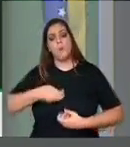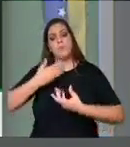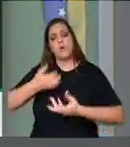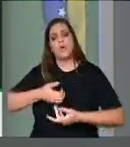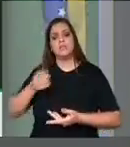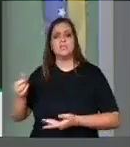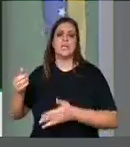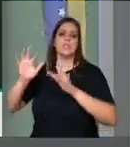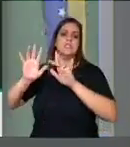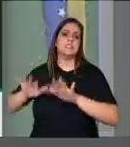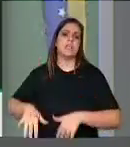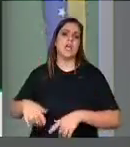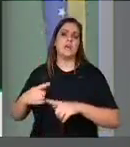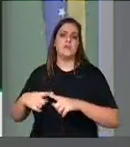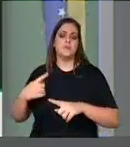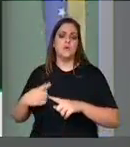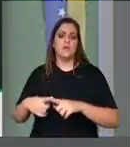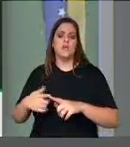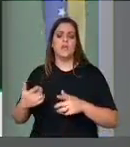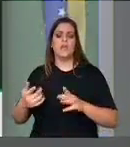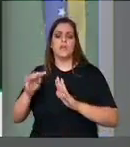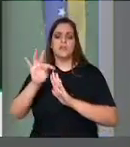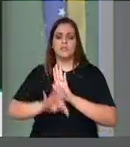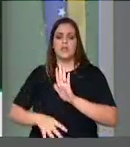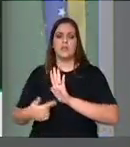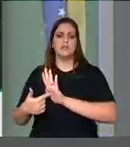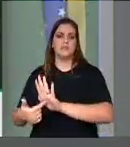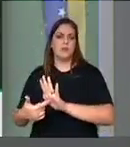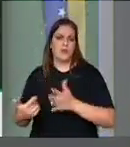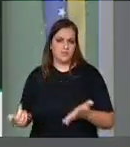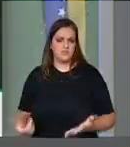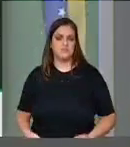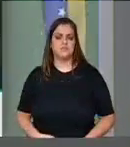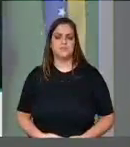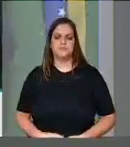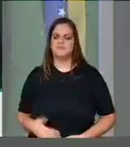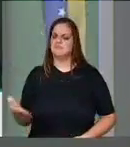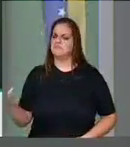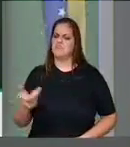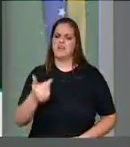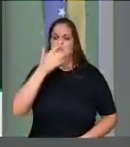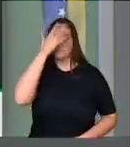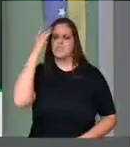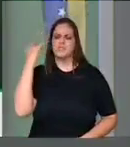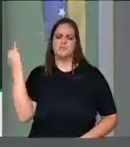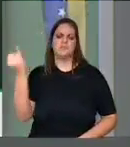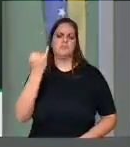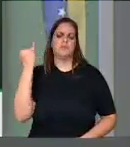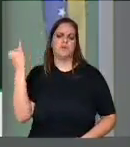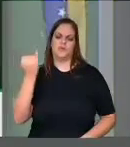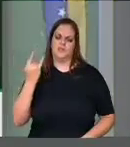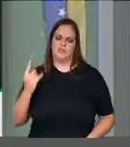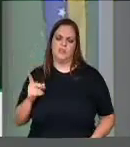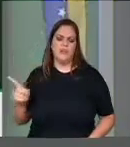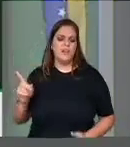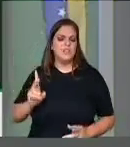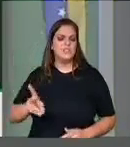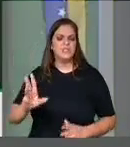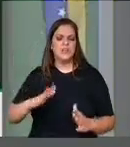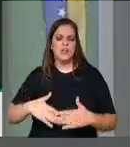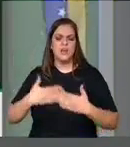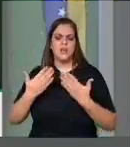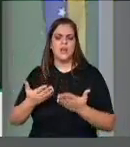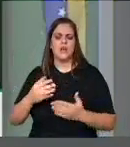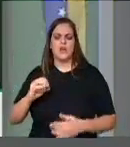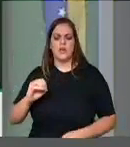para mostrar exatamente que aquela parte do jornal estava censurada. Um gigante, um apaixonado por